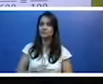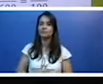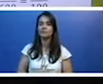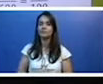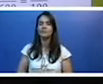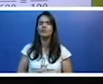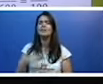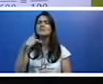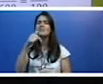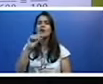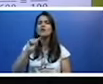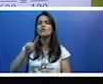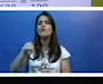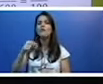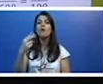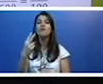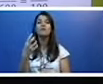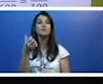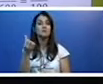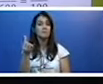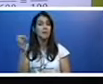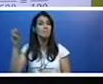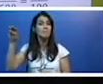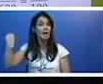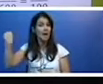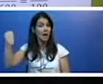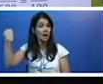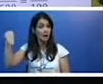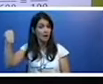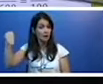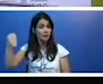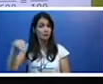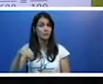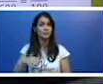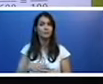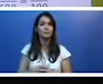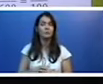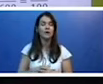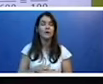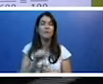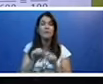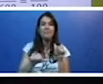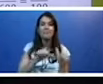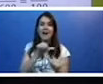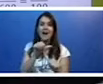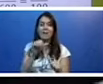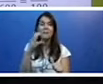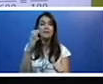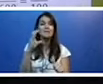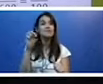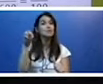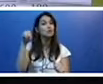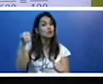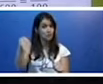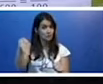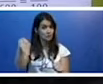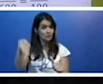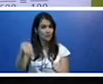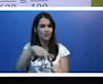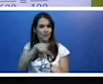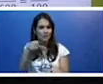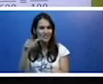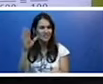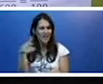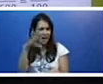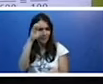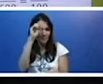Então, 7,26 metros em centímetros. Acredito que vocês aprenderam algumas aulas